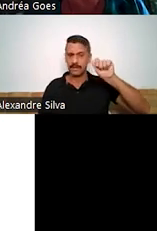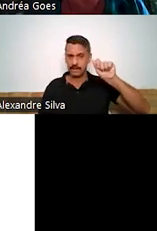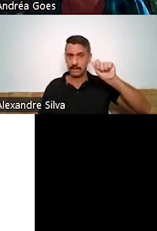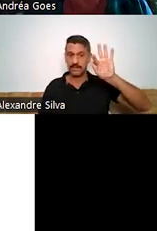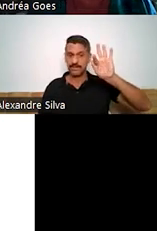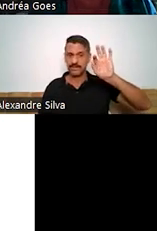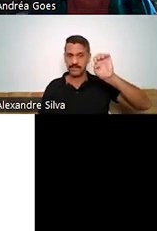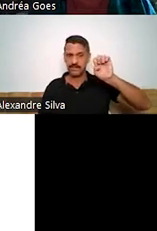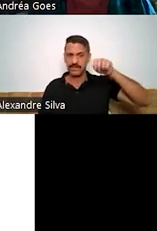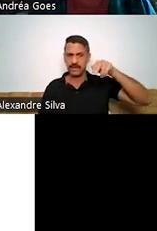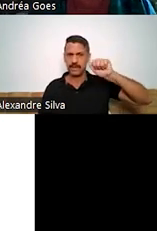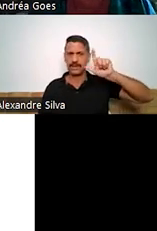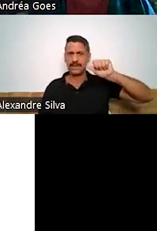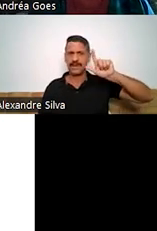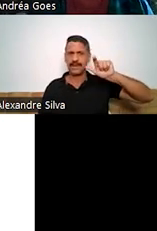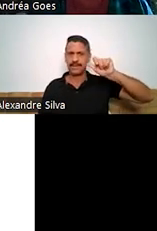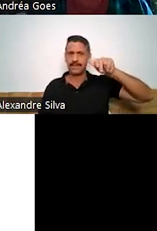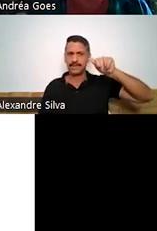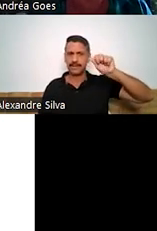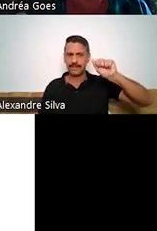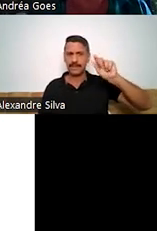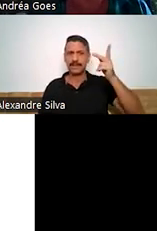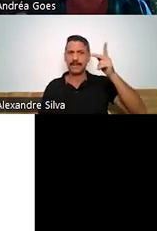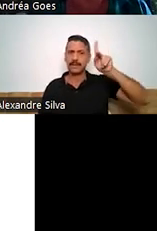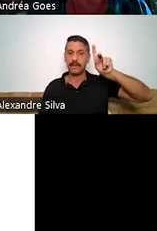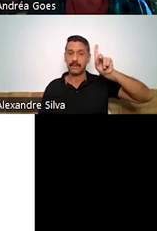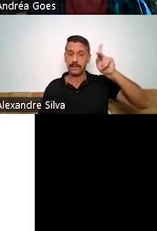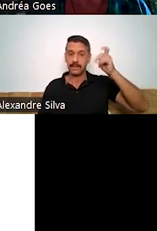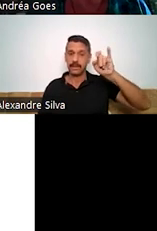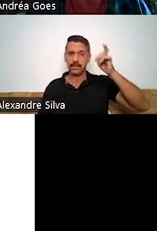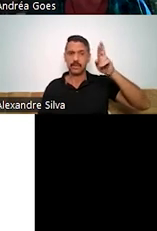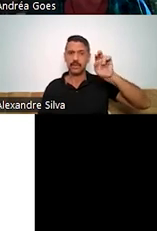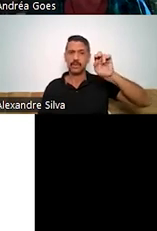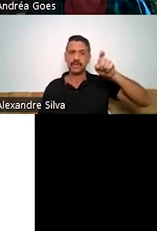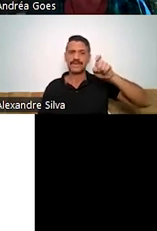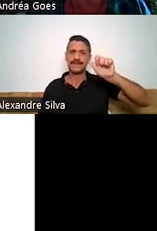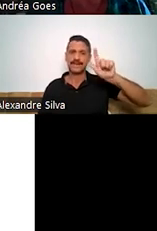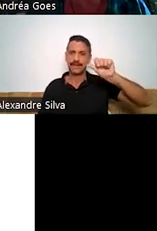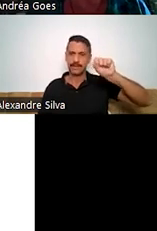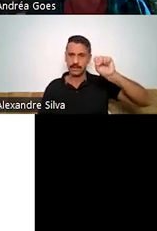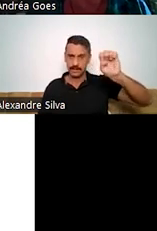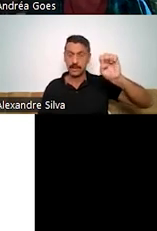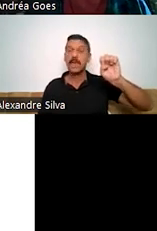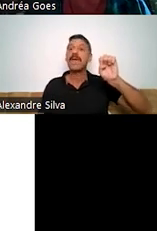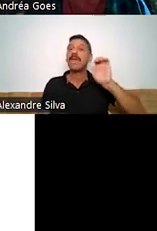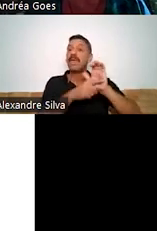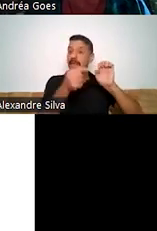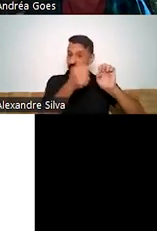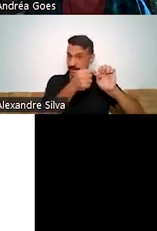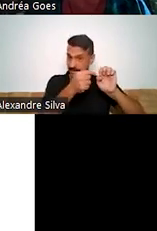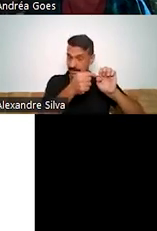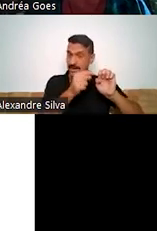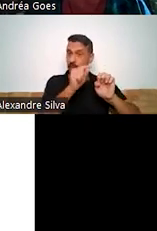com um defeito, ou seja, ela é mutada, ela não vai mais exercer a função dela. Nesse caso, a função dela seria aqui o